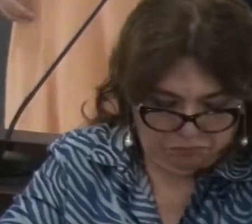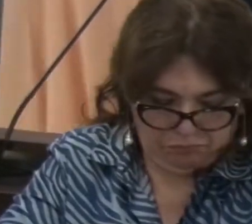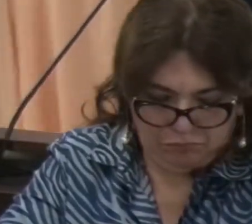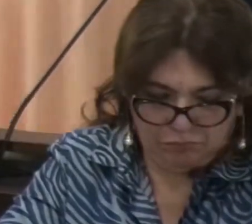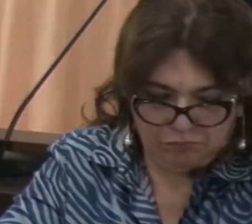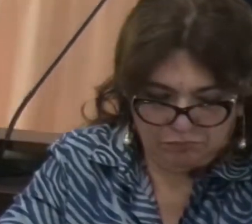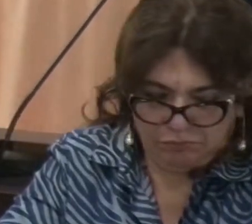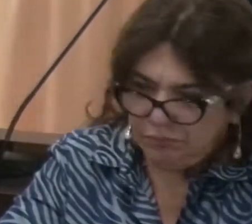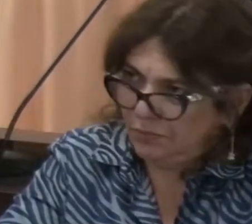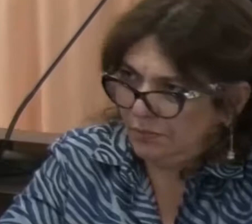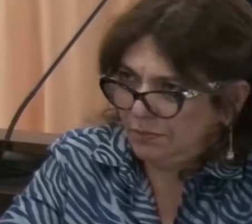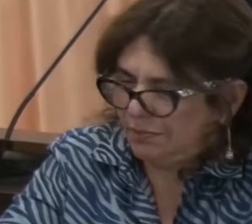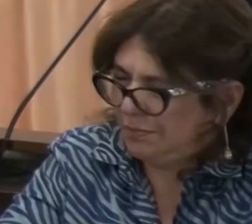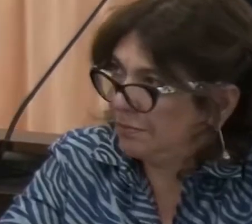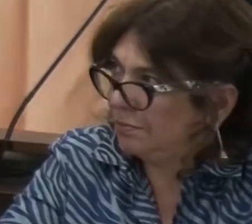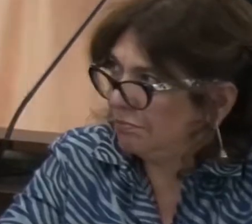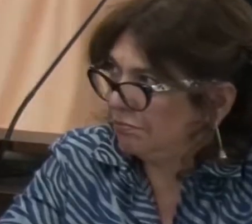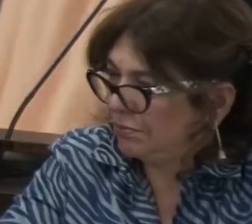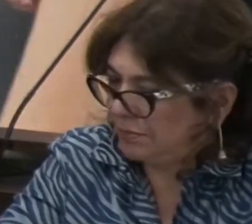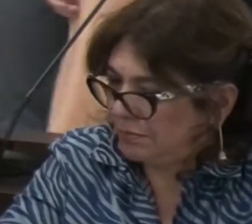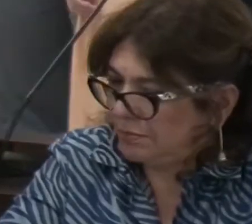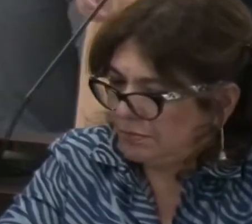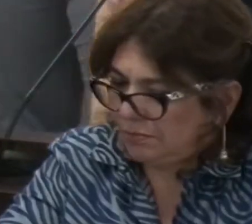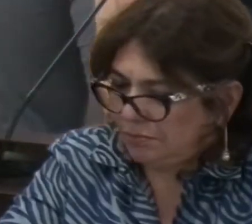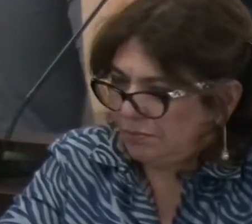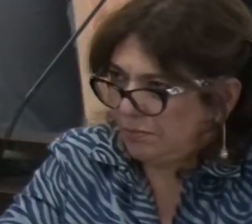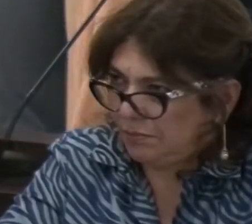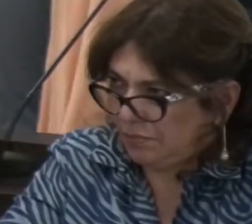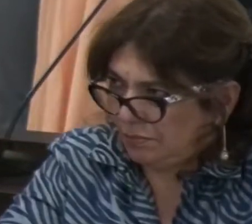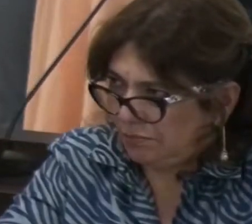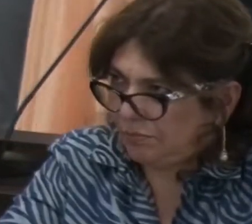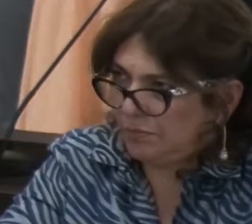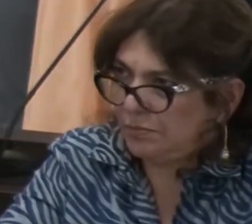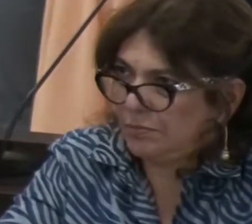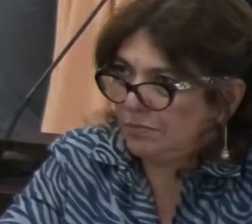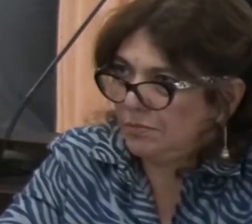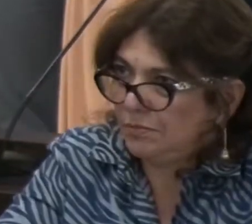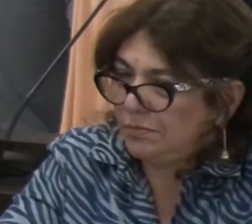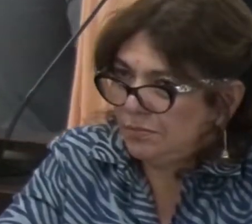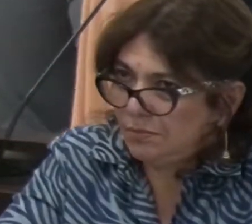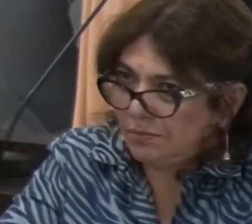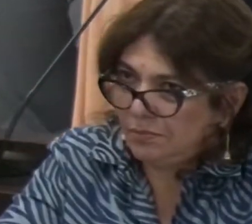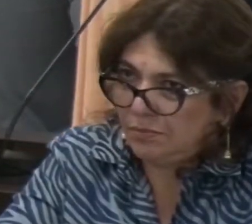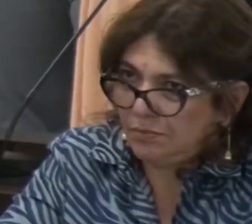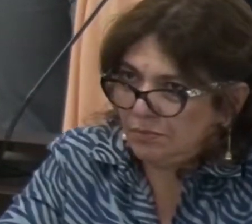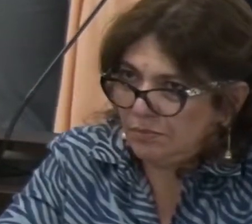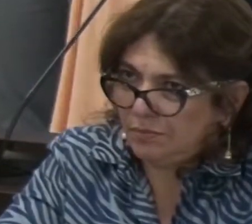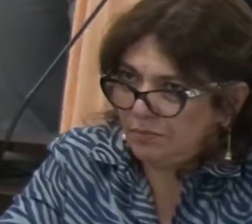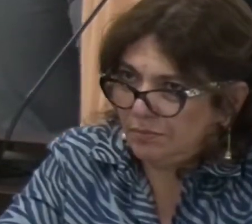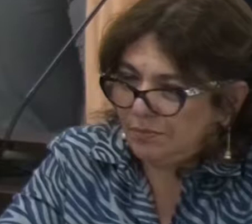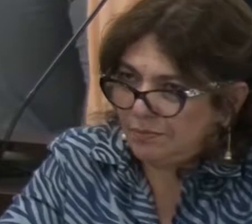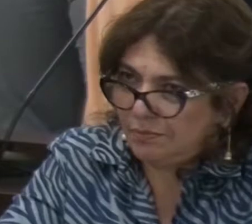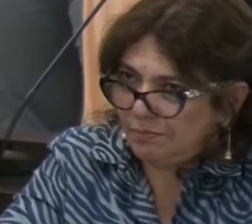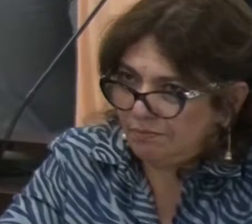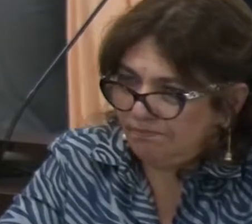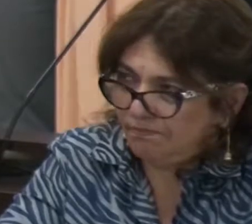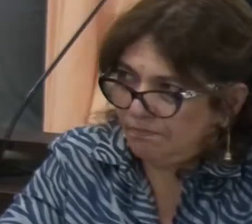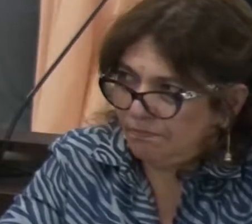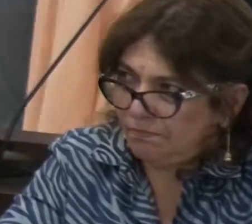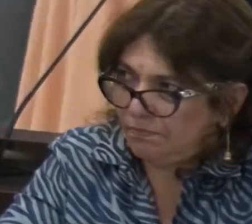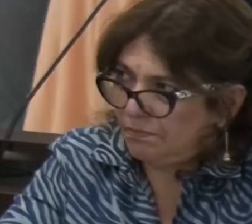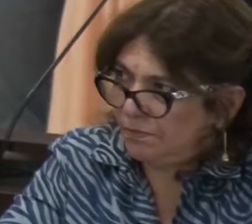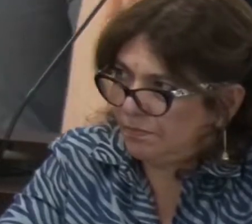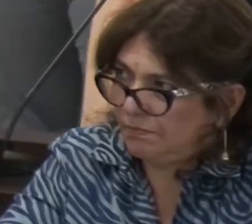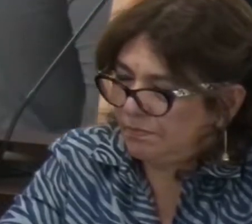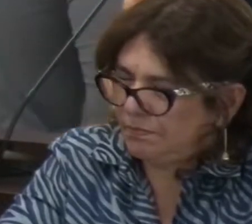Um silêncio, as salas por cores, muito bonito. Mas eu faço